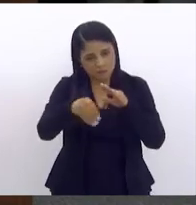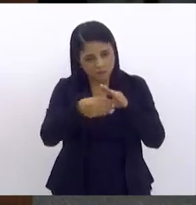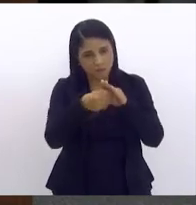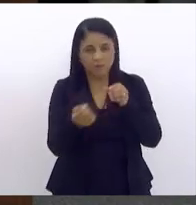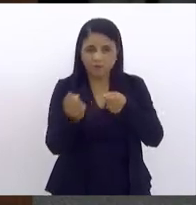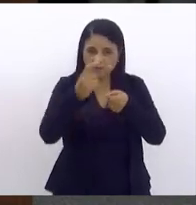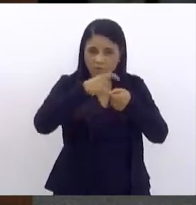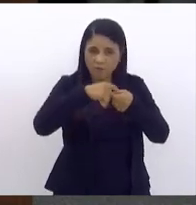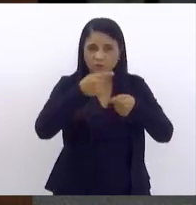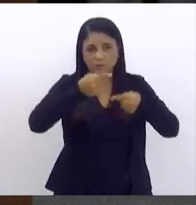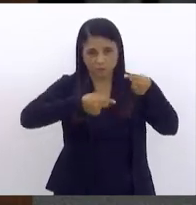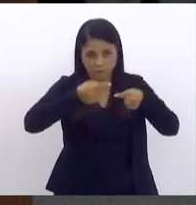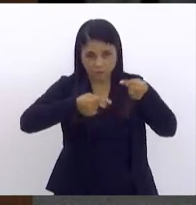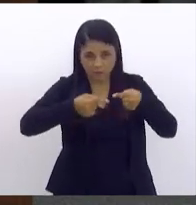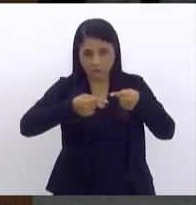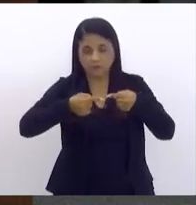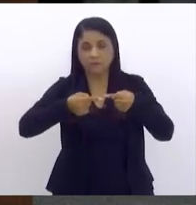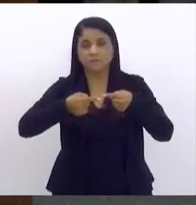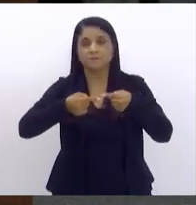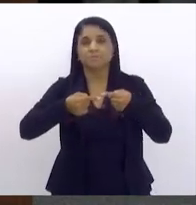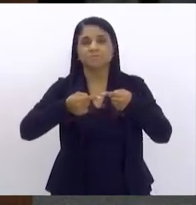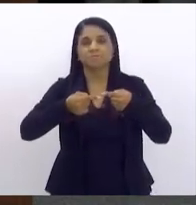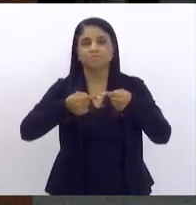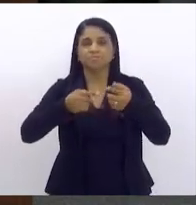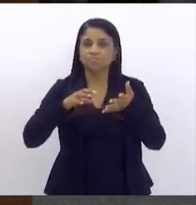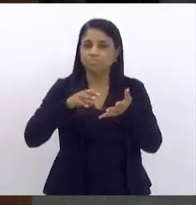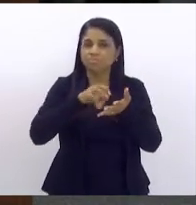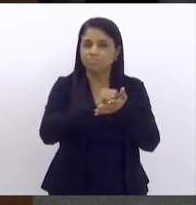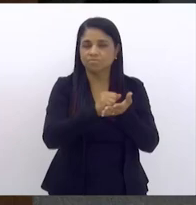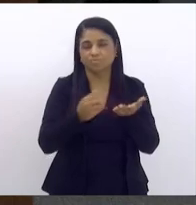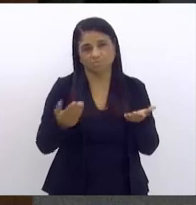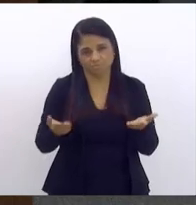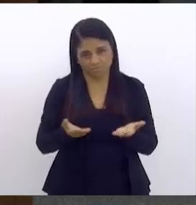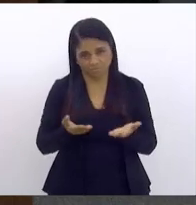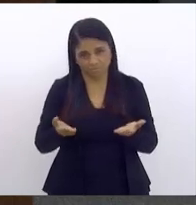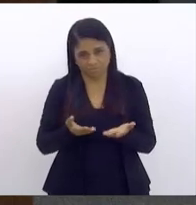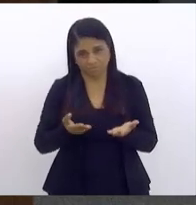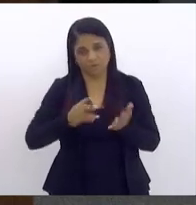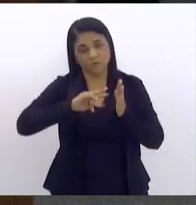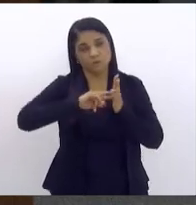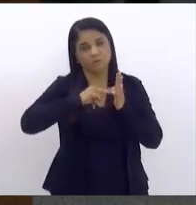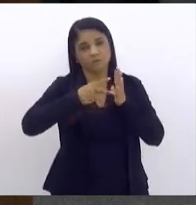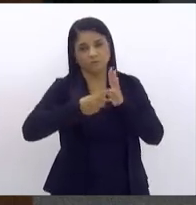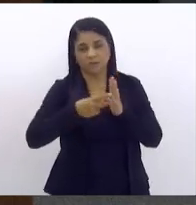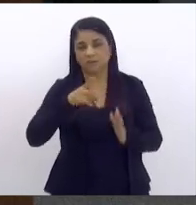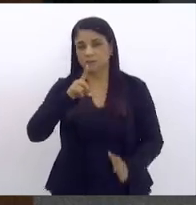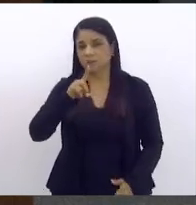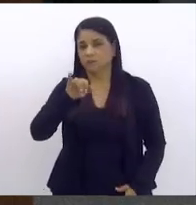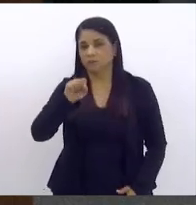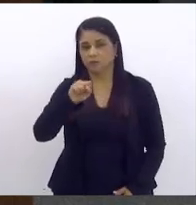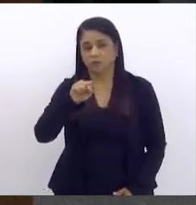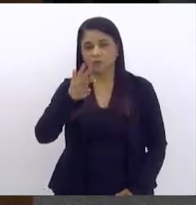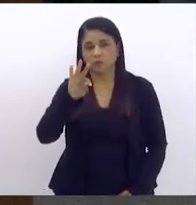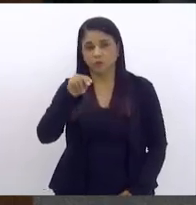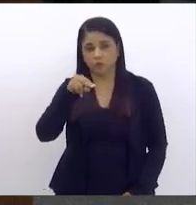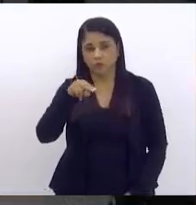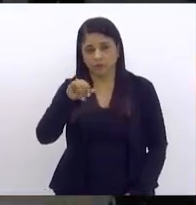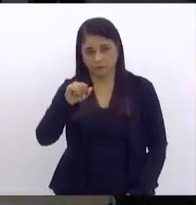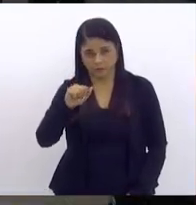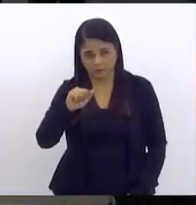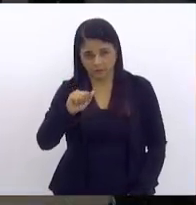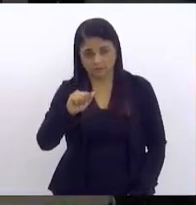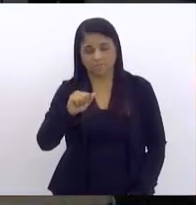volta para o nosso debate, mas só para a gente deixar registrado aqui o que significa a distonia na vida das pessoas. Muito obrigada,